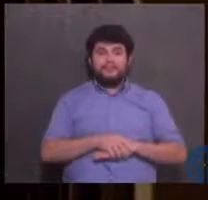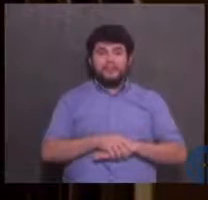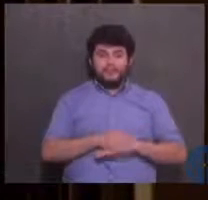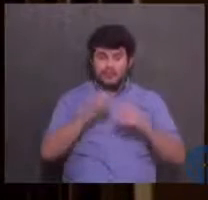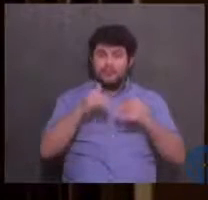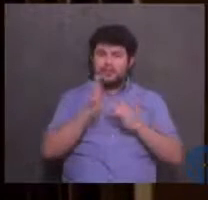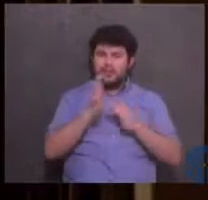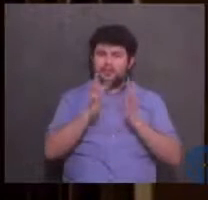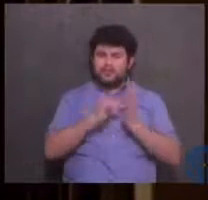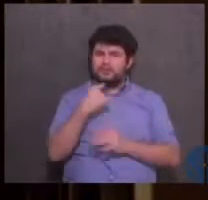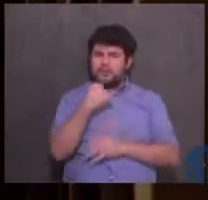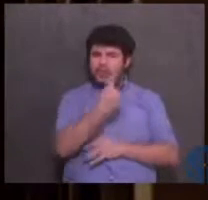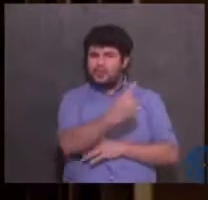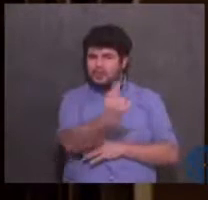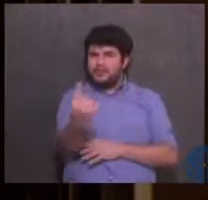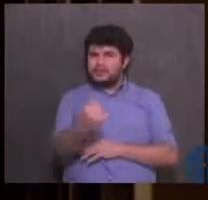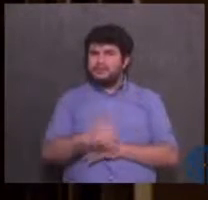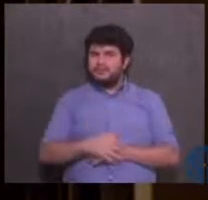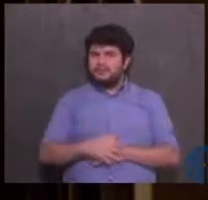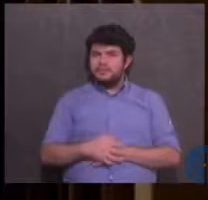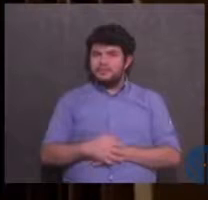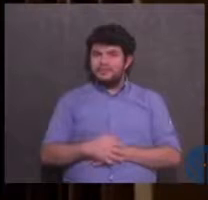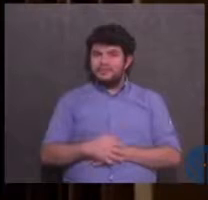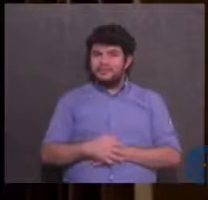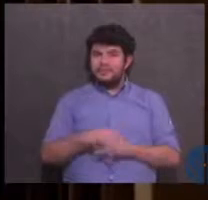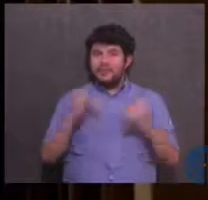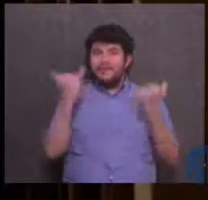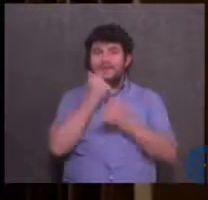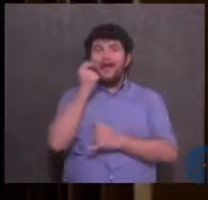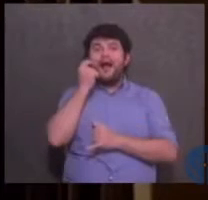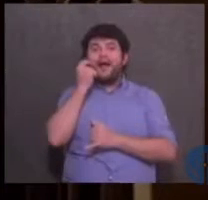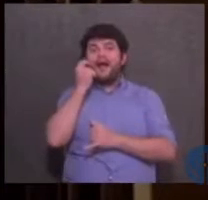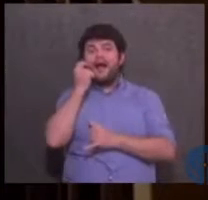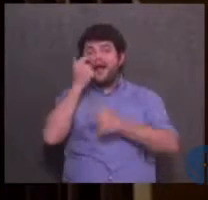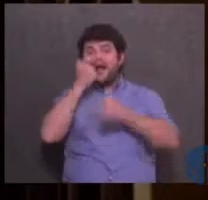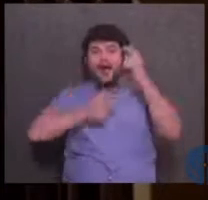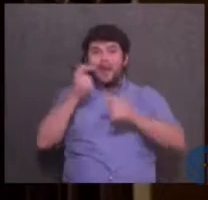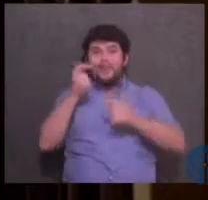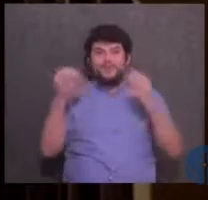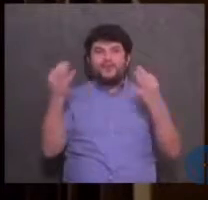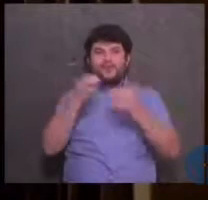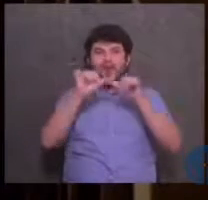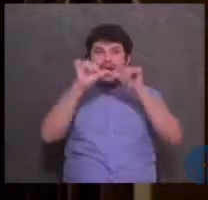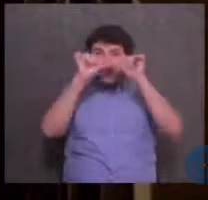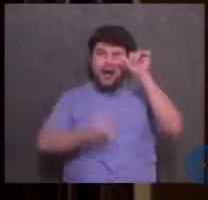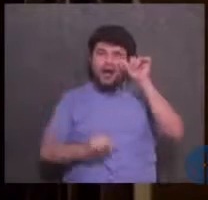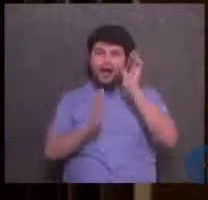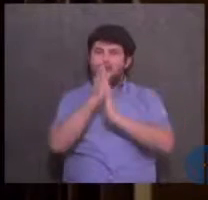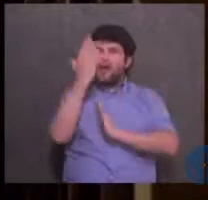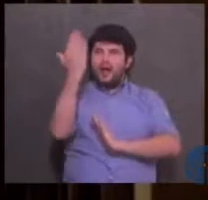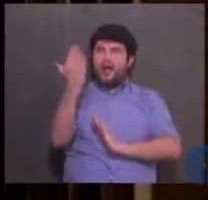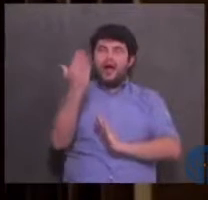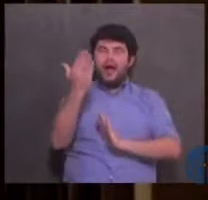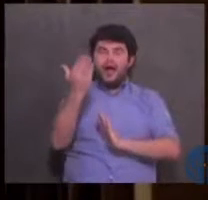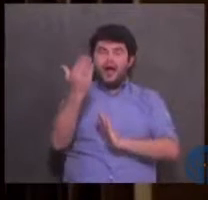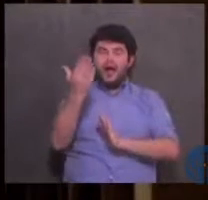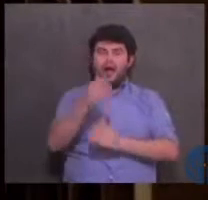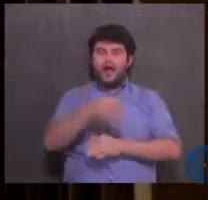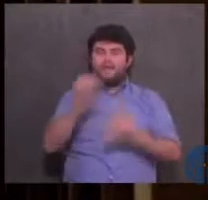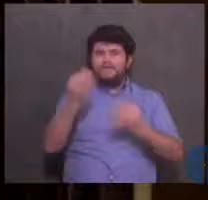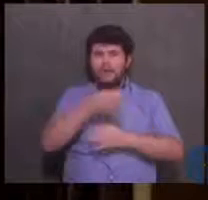Jesus respondeu: Mais felizes são os que ouvem a palavra de Deus e a põem em